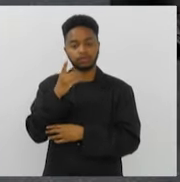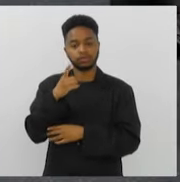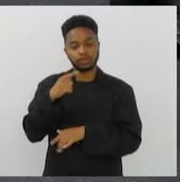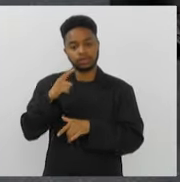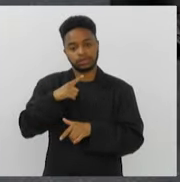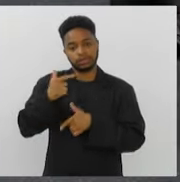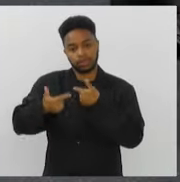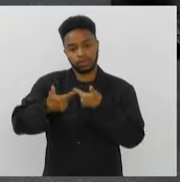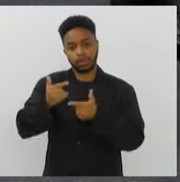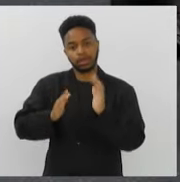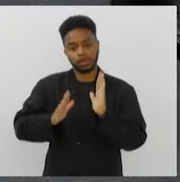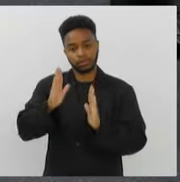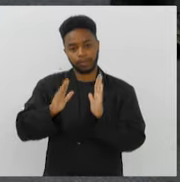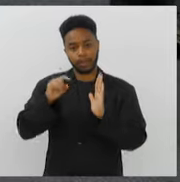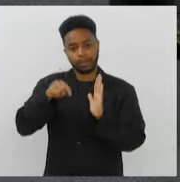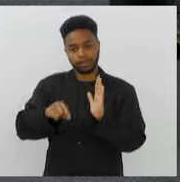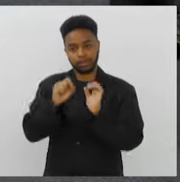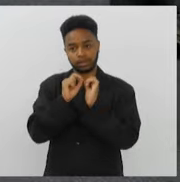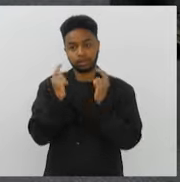Legislativa. Então,